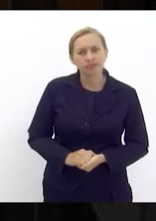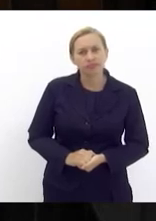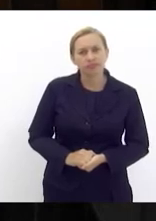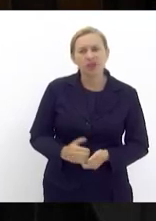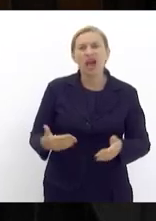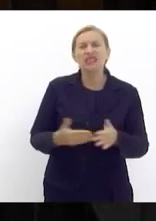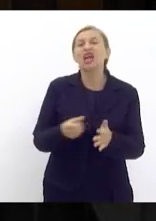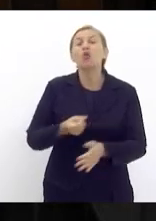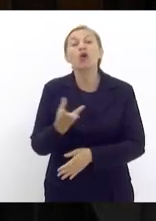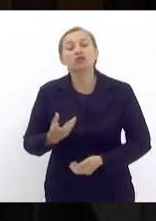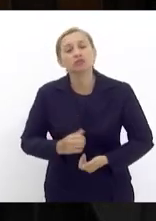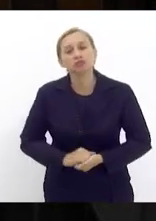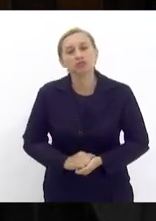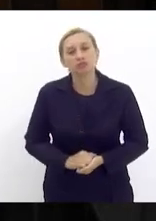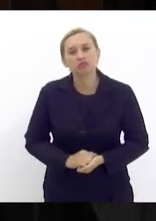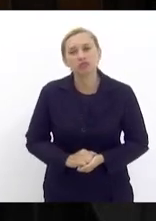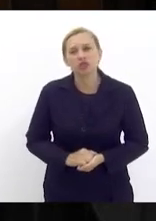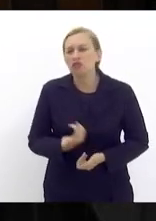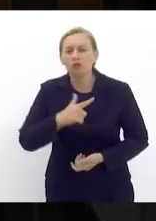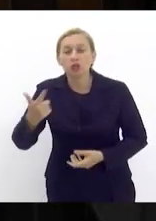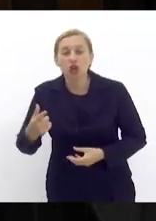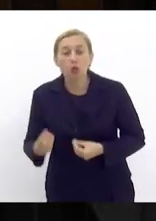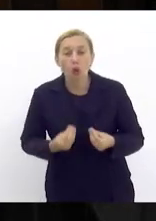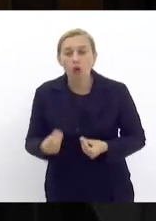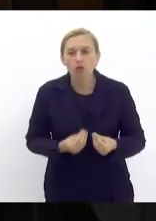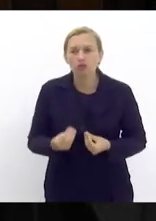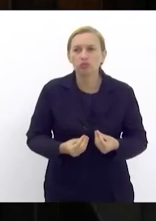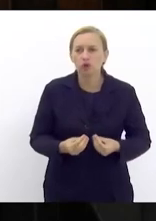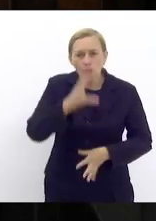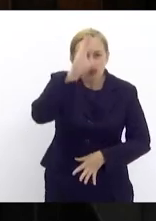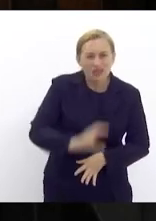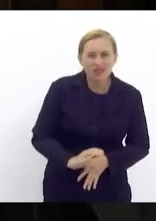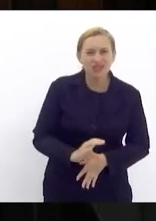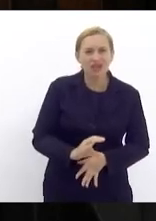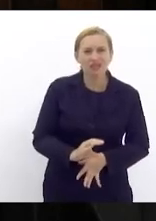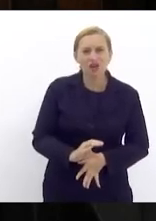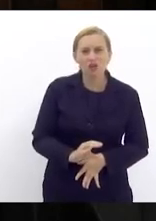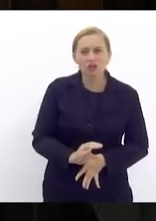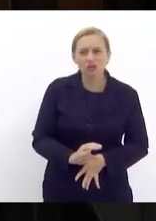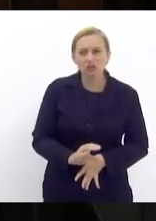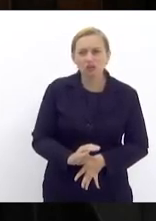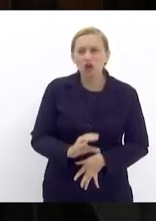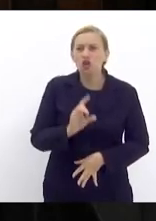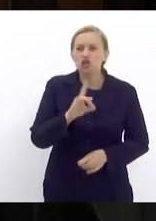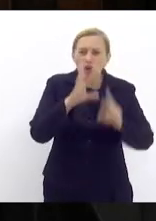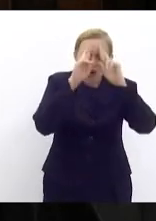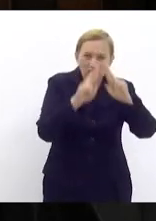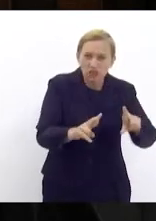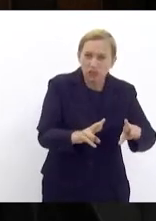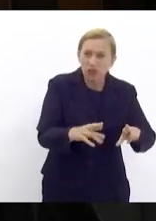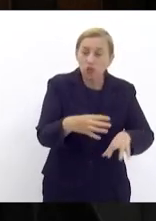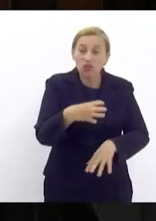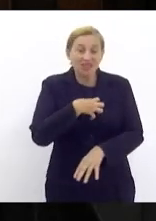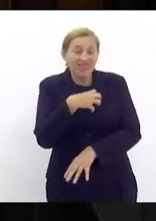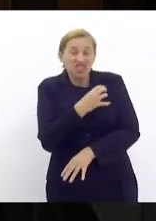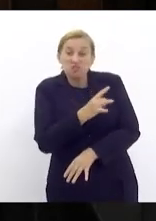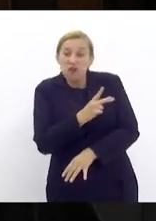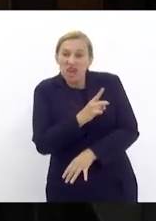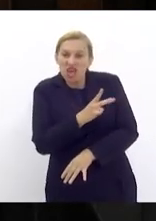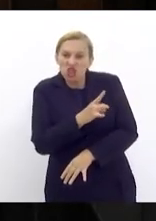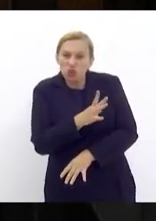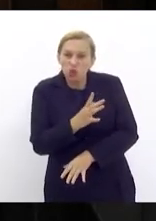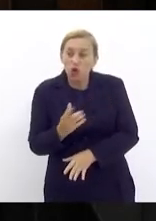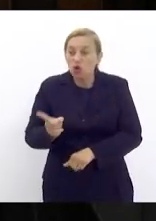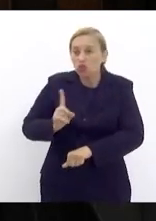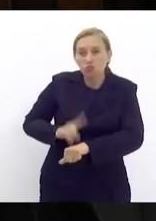Até quando? Não tem jeito. O cidadão, ele só respeita aquilo que ele sente medo. A partir